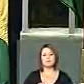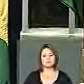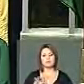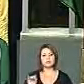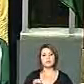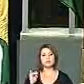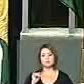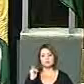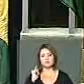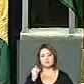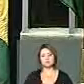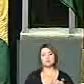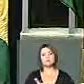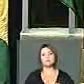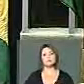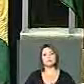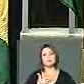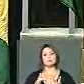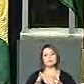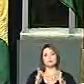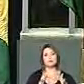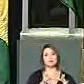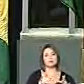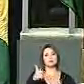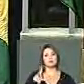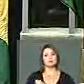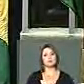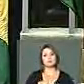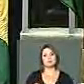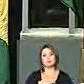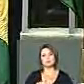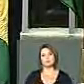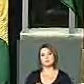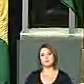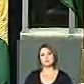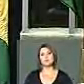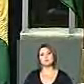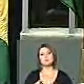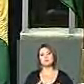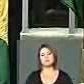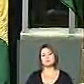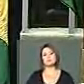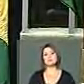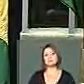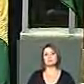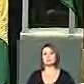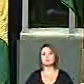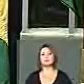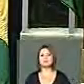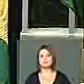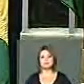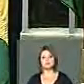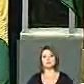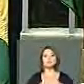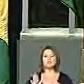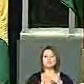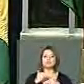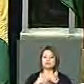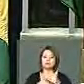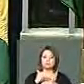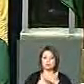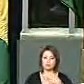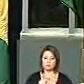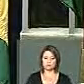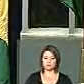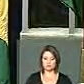relevância de relações econômicas e políticas com o Hemisfério Norte e os países historicamente desenvolvidos